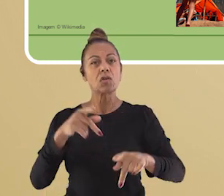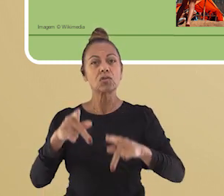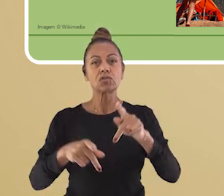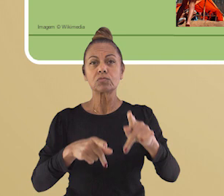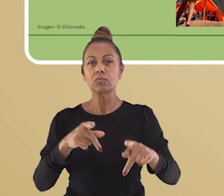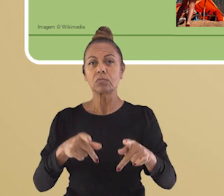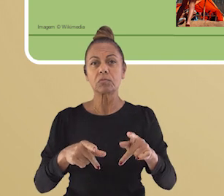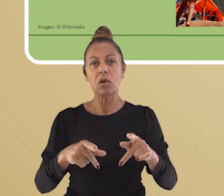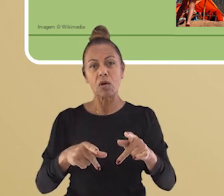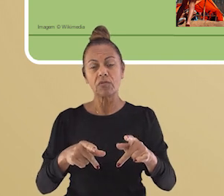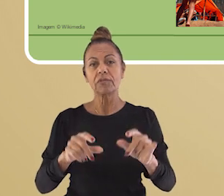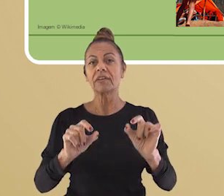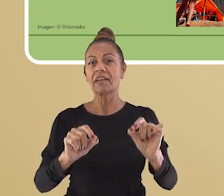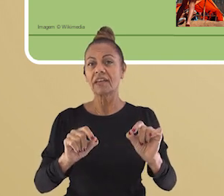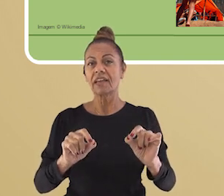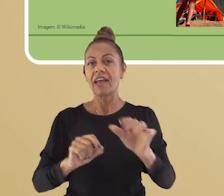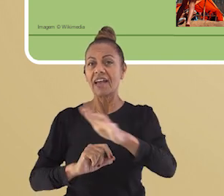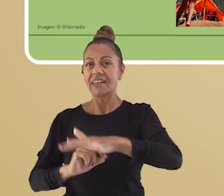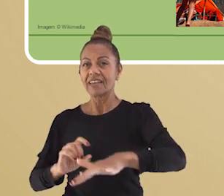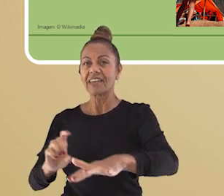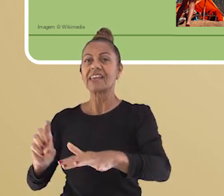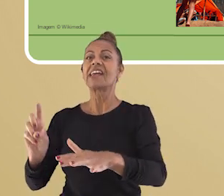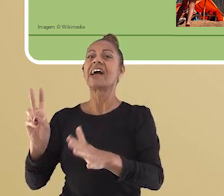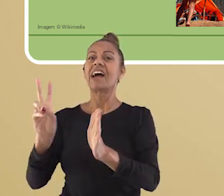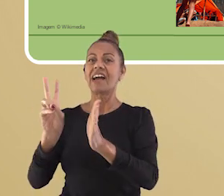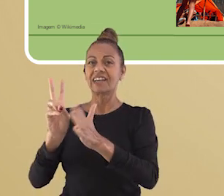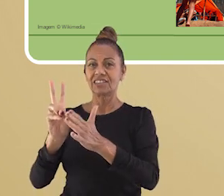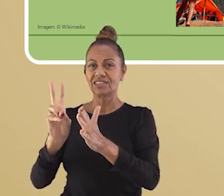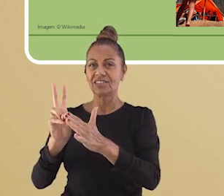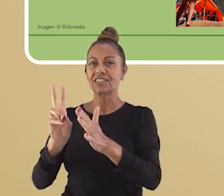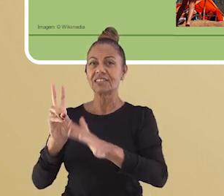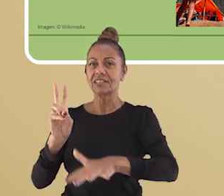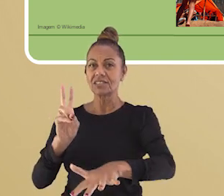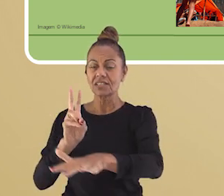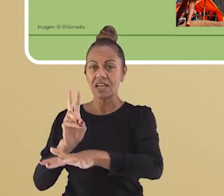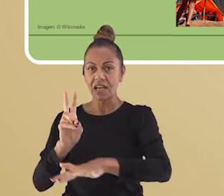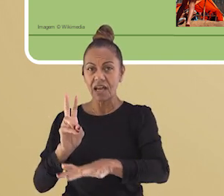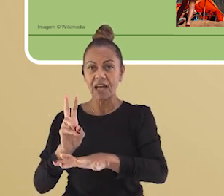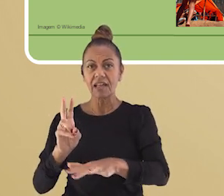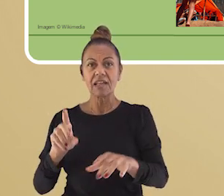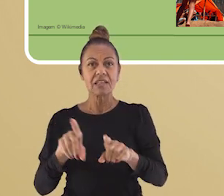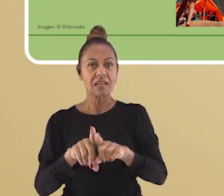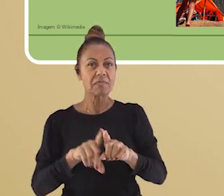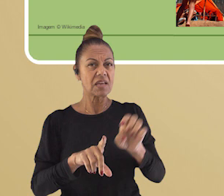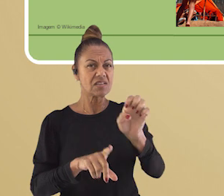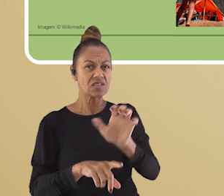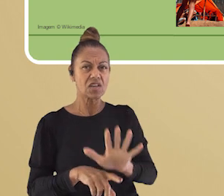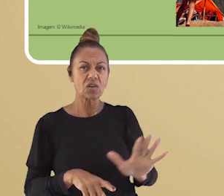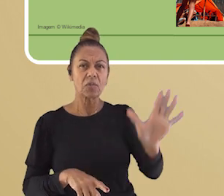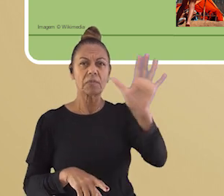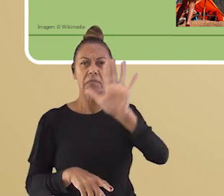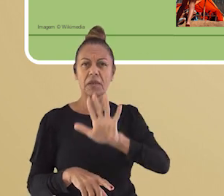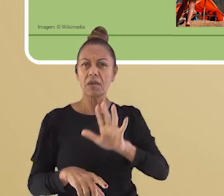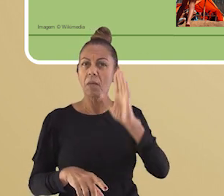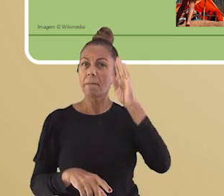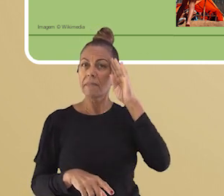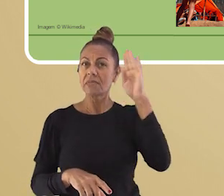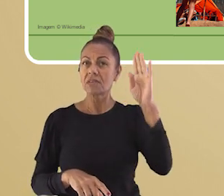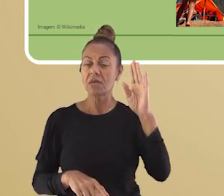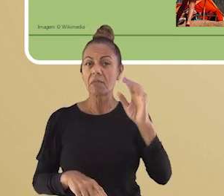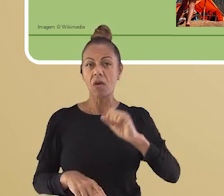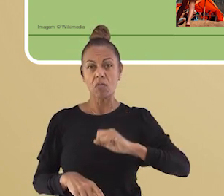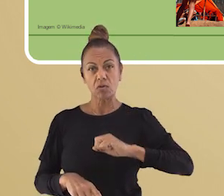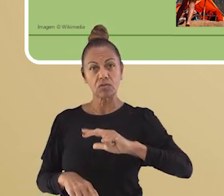povos originários, os indígenas, os colonizadores europeus, principalmente os portugueses, e os negros, que